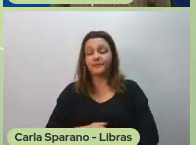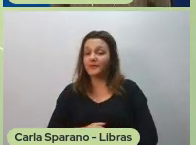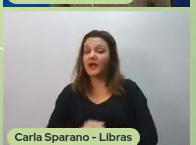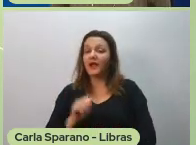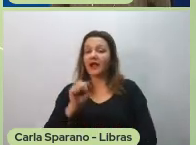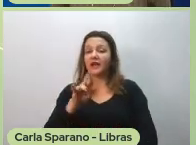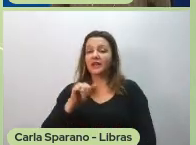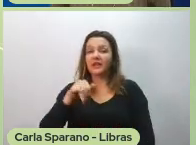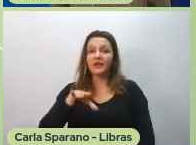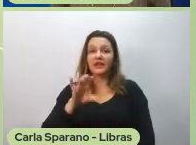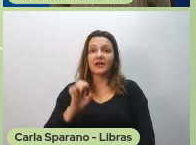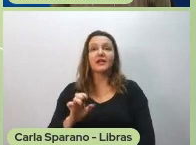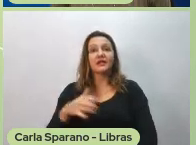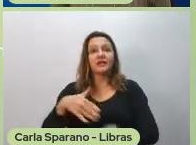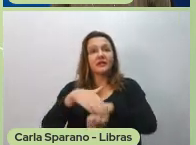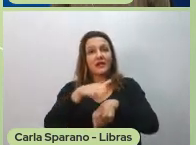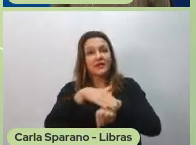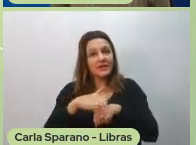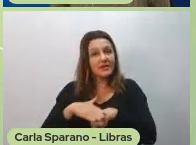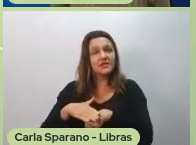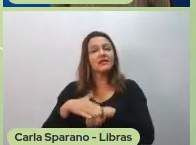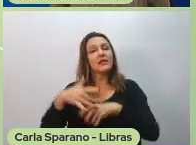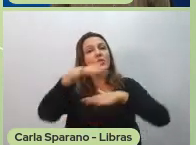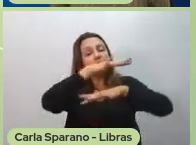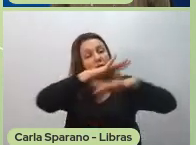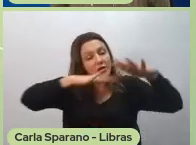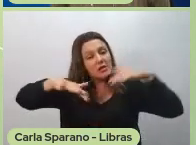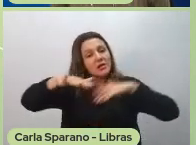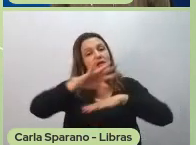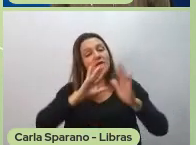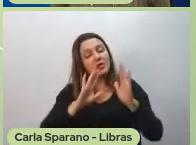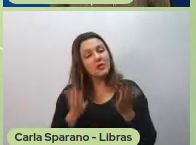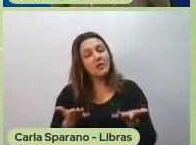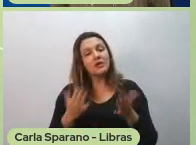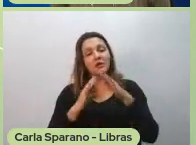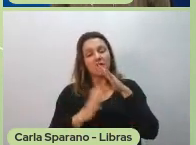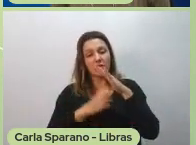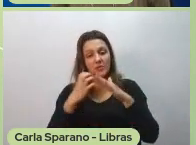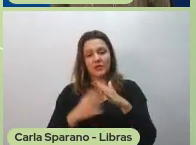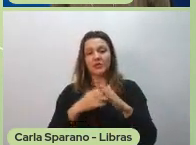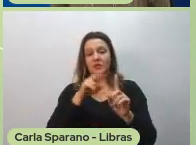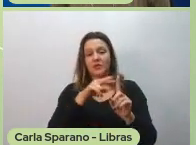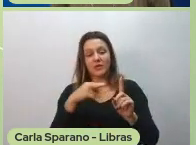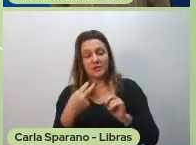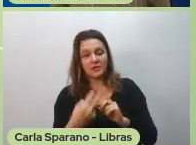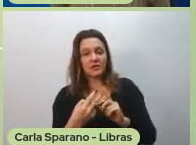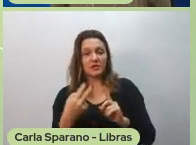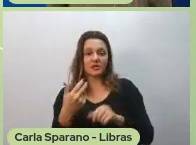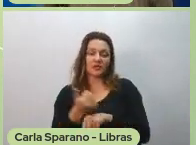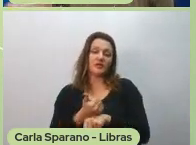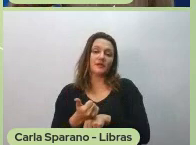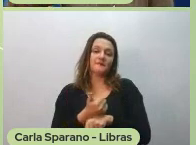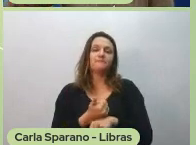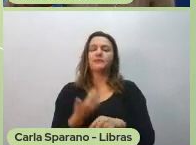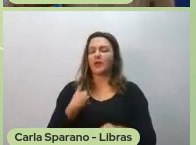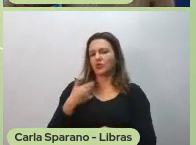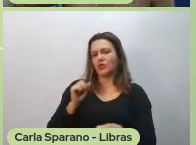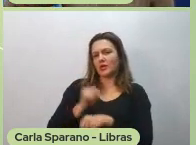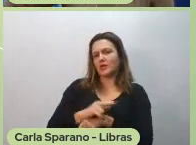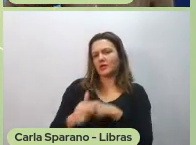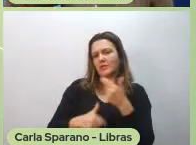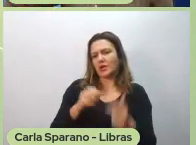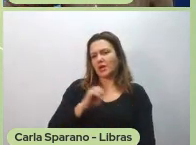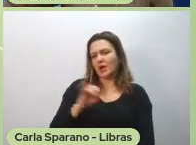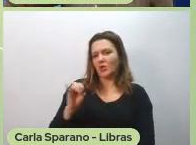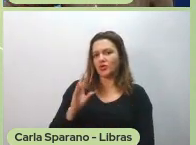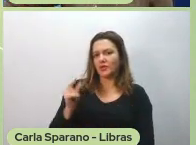o clima e mexe com o engajamento, mexe com perspectiva de carreira de quem está aqui há muito tempo, né? Eu já estou na Oi há muito tempo. Como é que funciona isso? Você é convidado, você